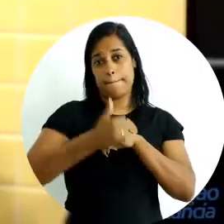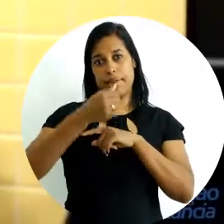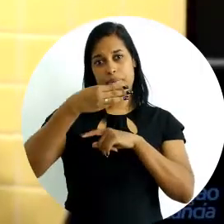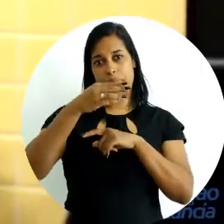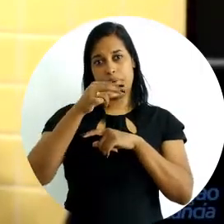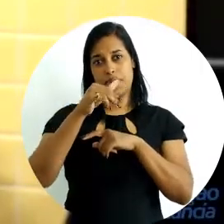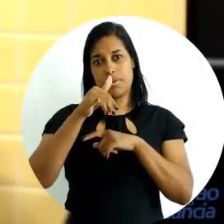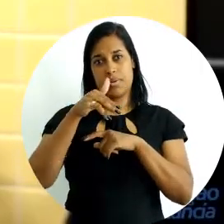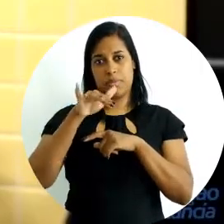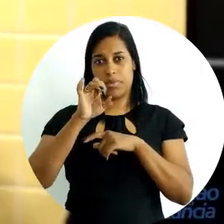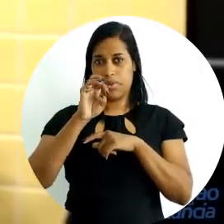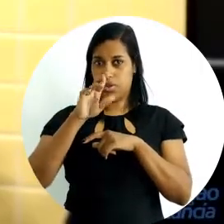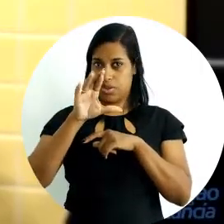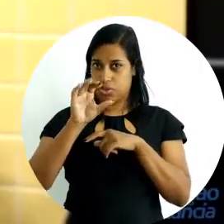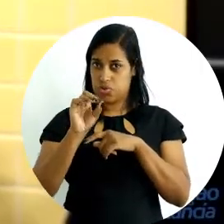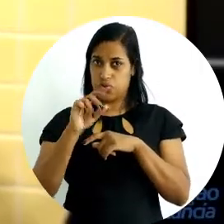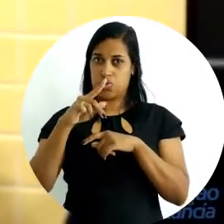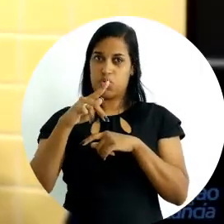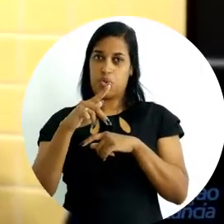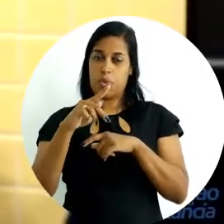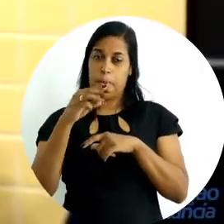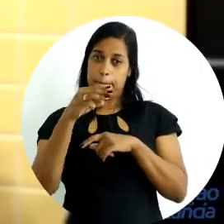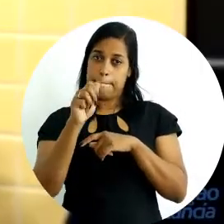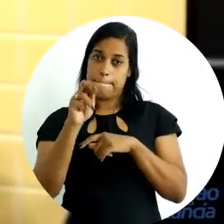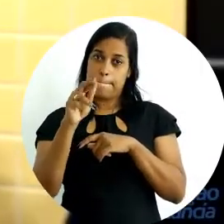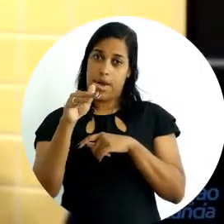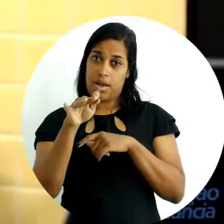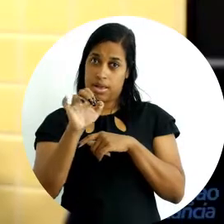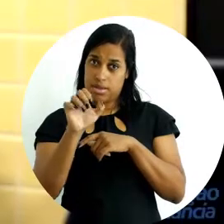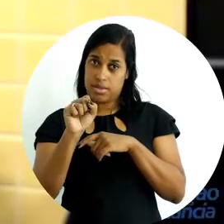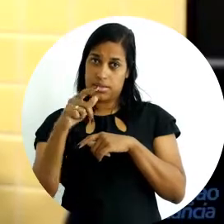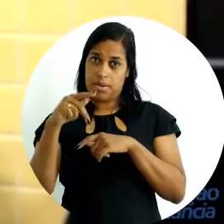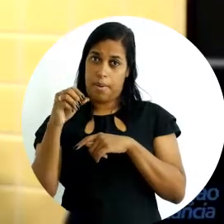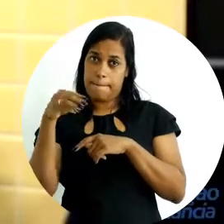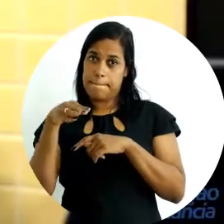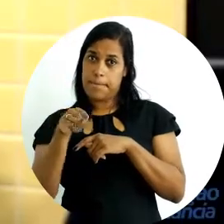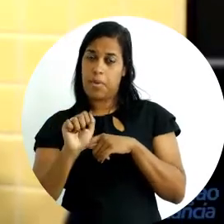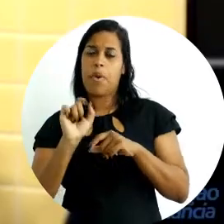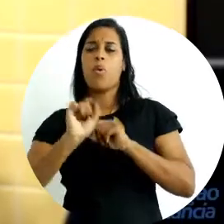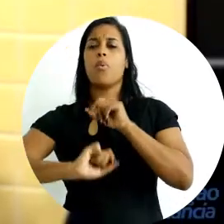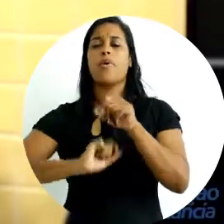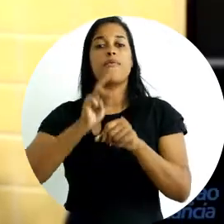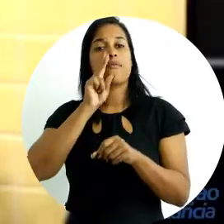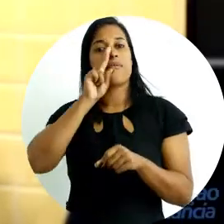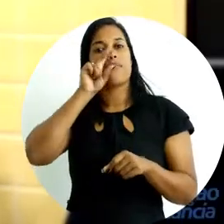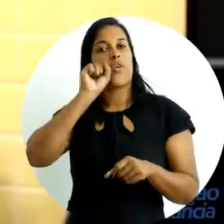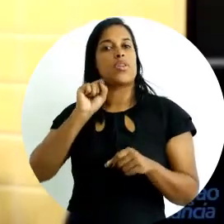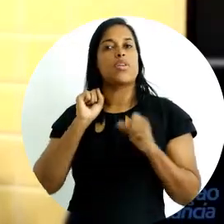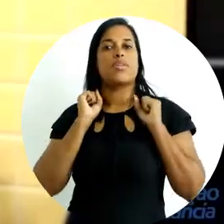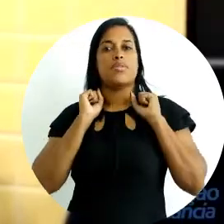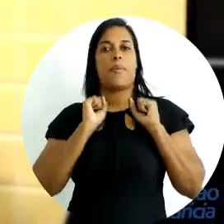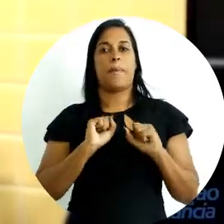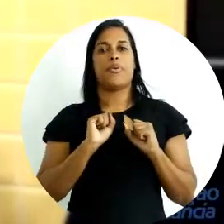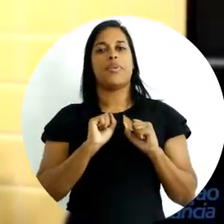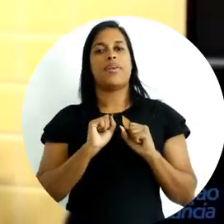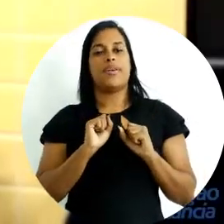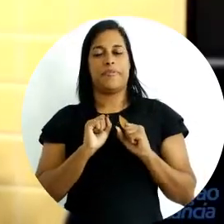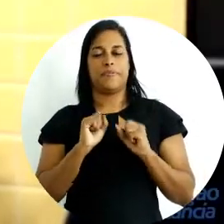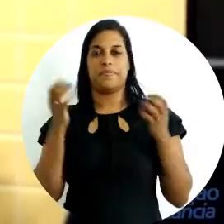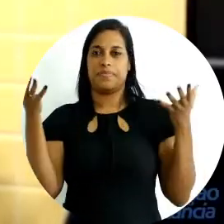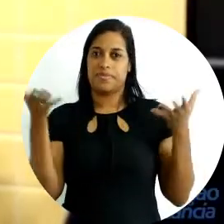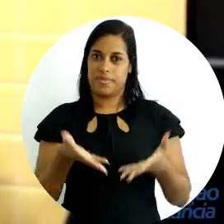pelo primeiro-ministro na época, Marquês de Pombal, como uma maneira de fortalecer o